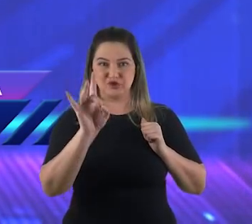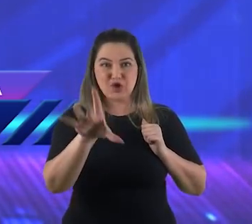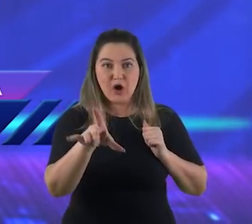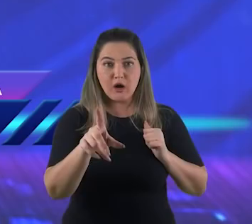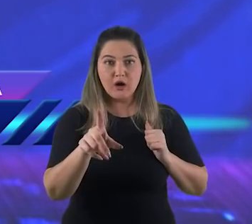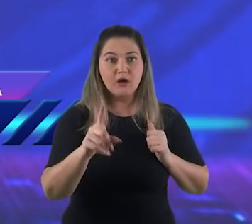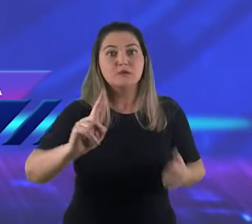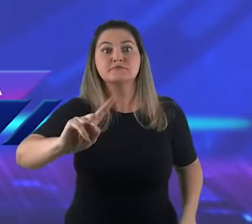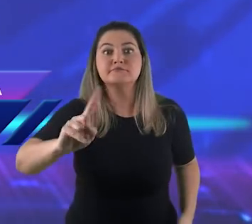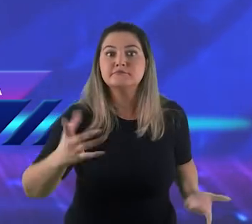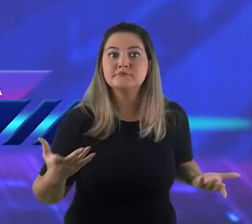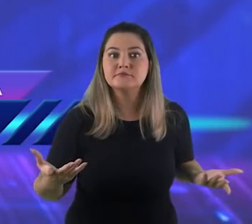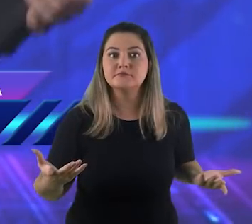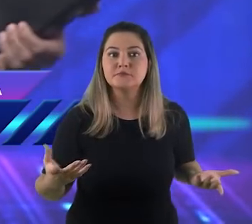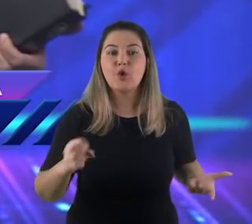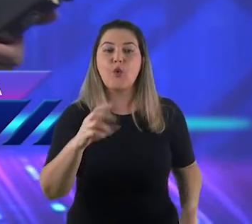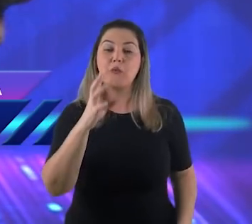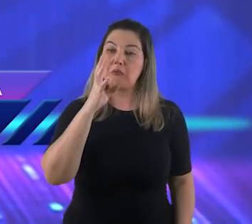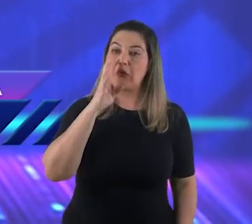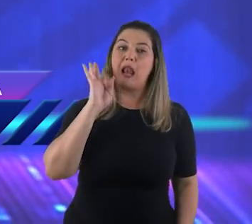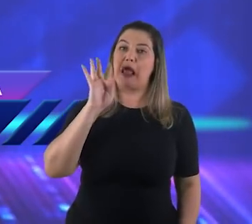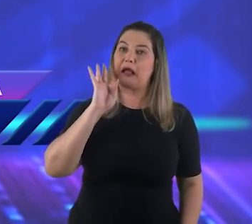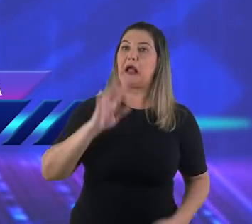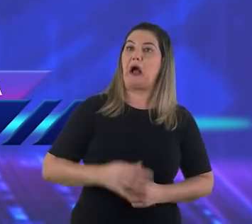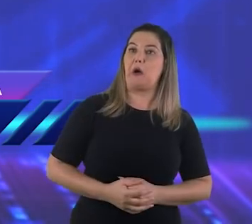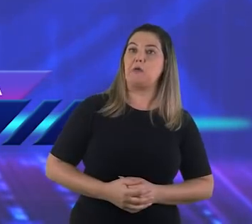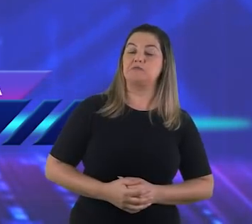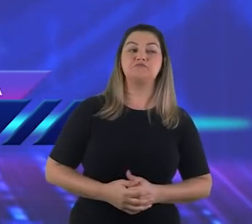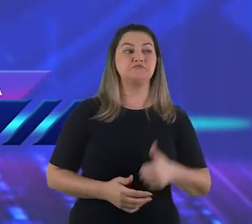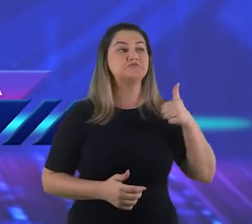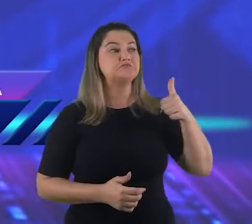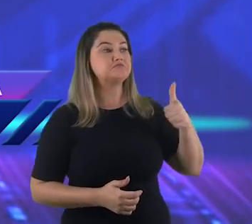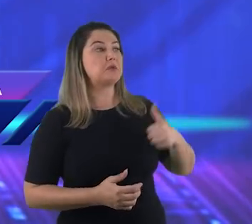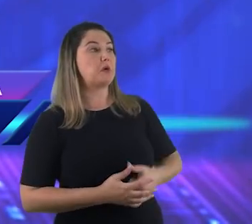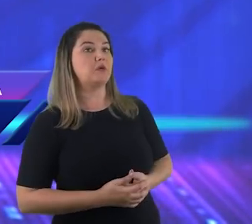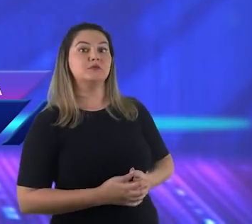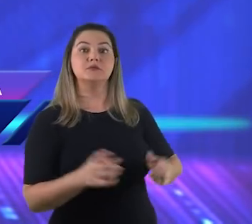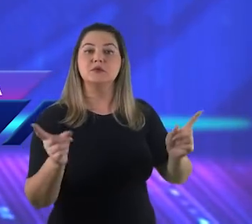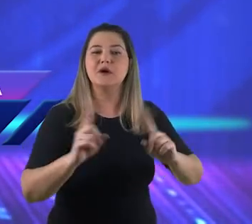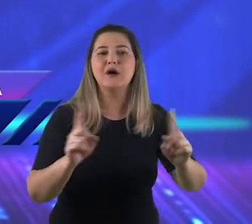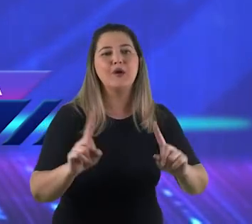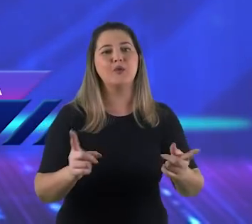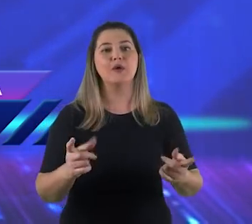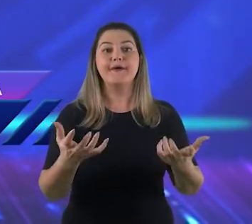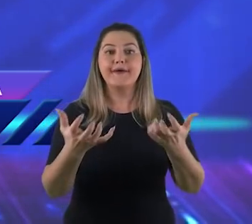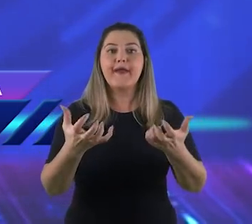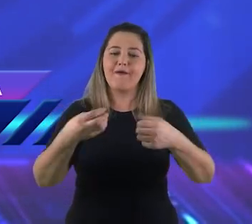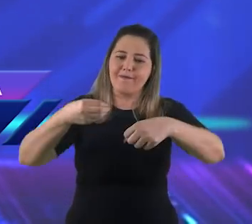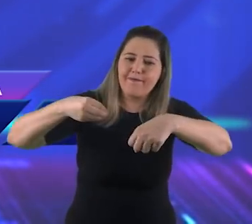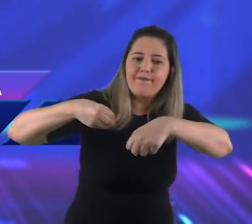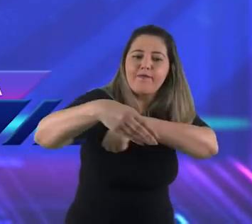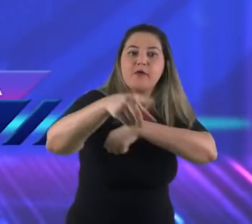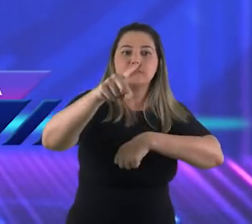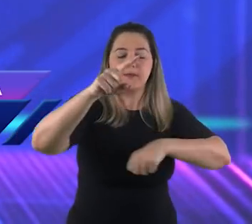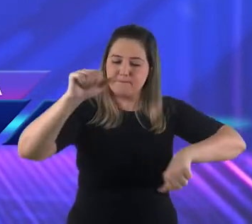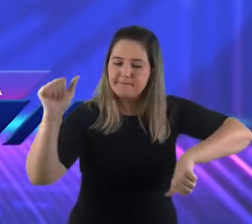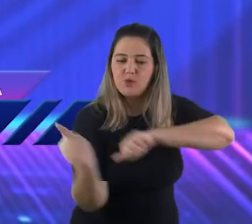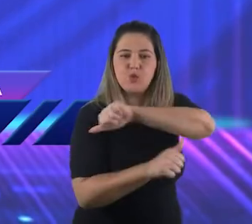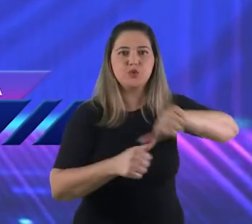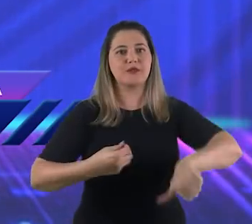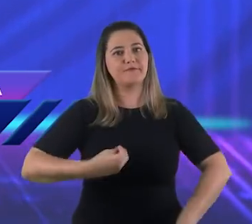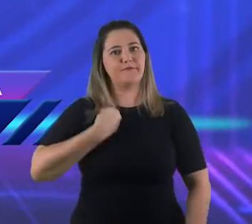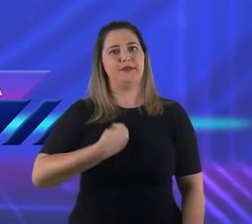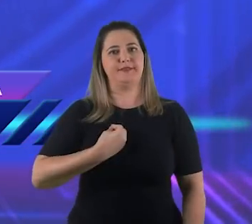acompanhar, não é nem para você ficar admirado, é para você mudar a sua vida, é para você dar um passo de